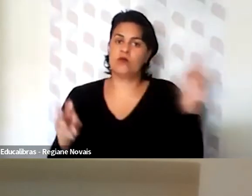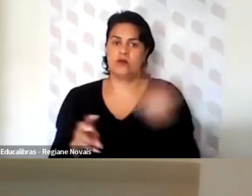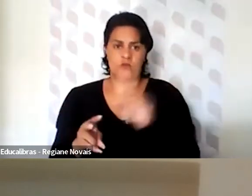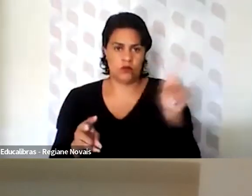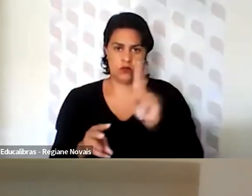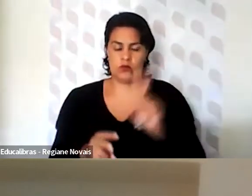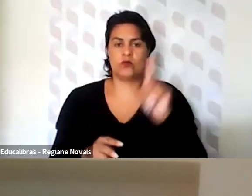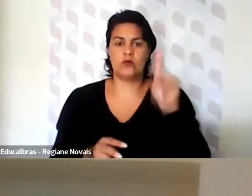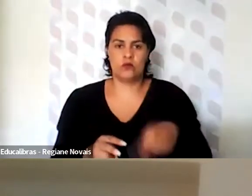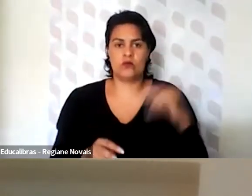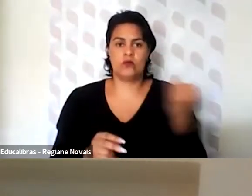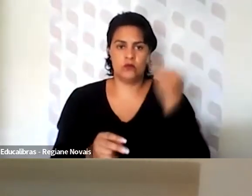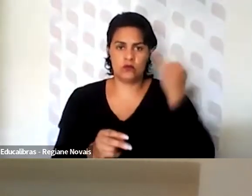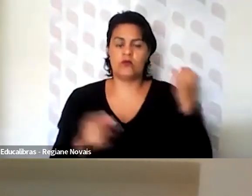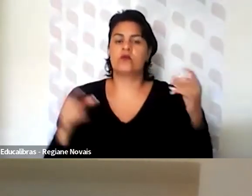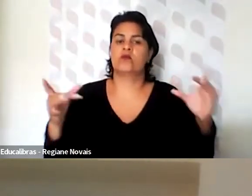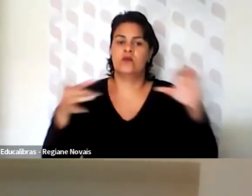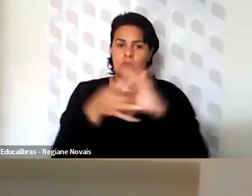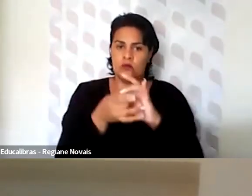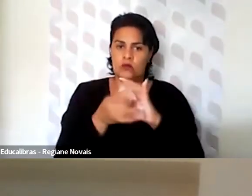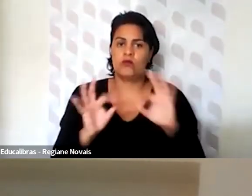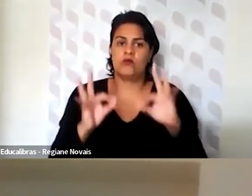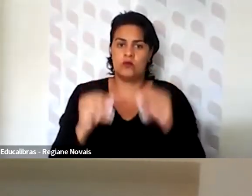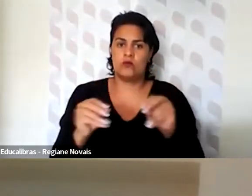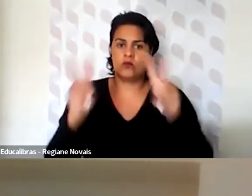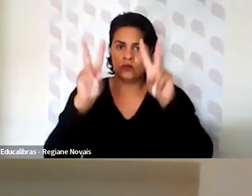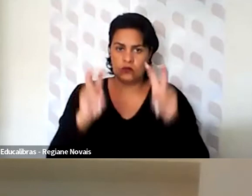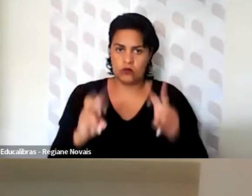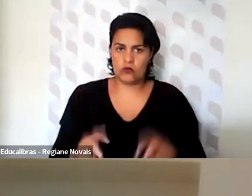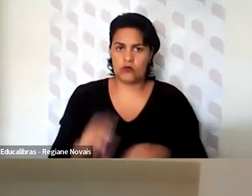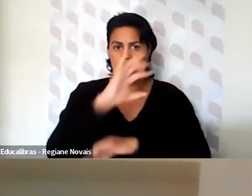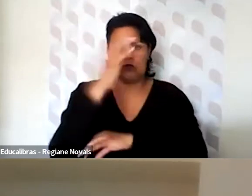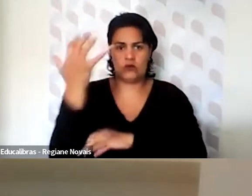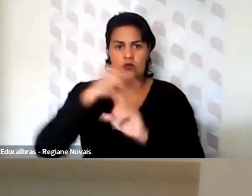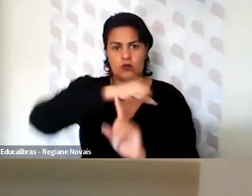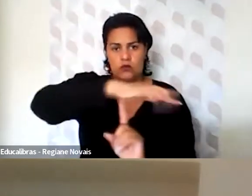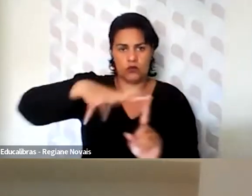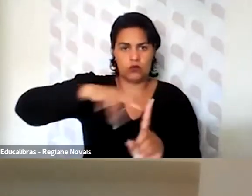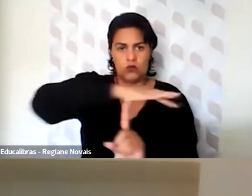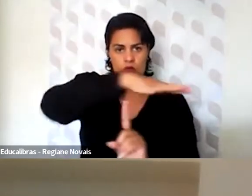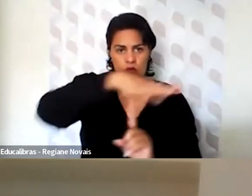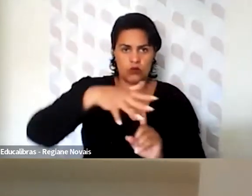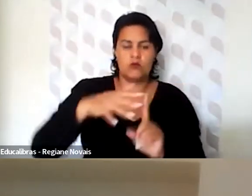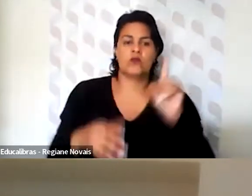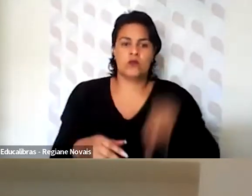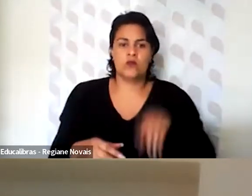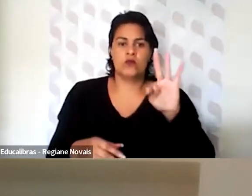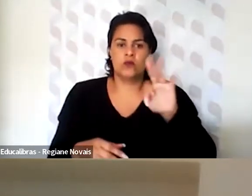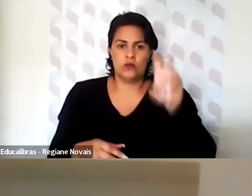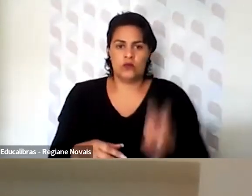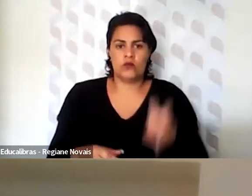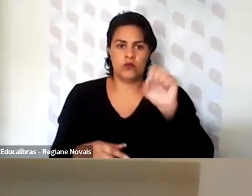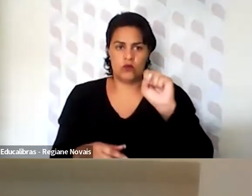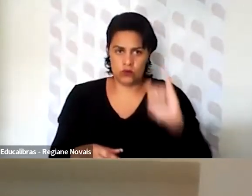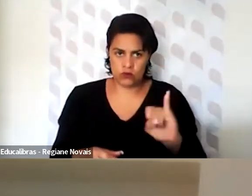o tratamento dos temas de meio ambiente, como o tema de emissões, que foi bem mencionado pela Chay. Tem uma correlação direta